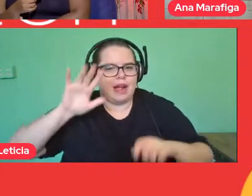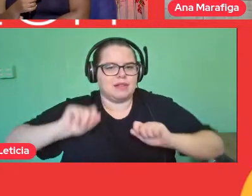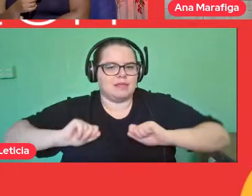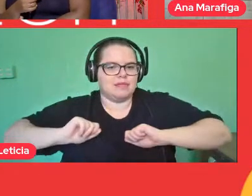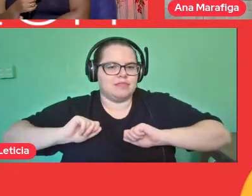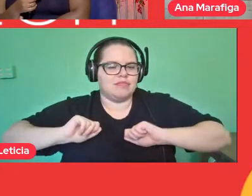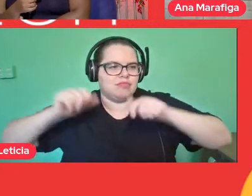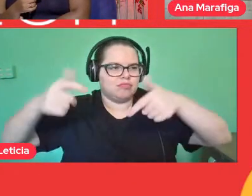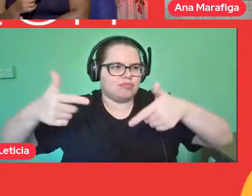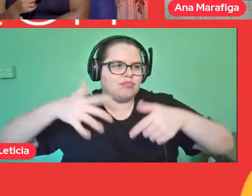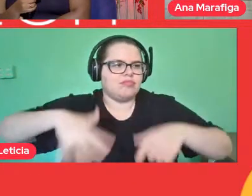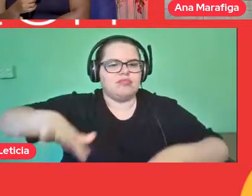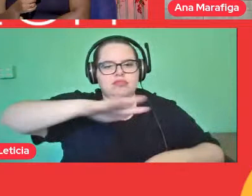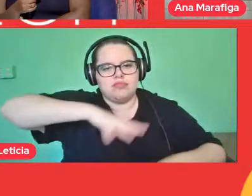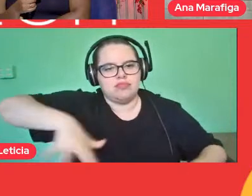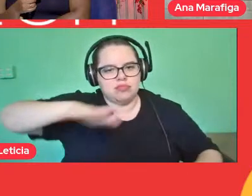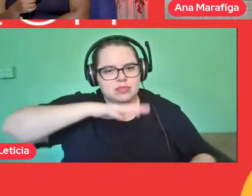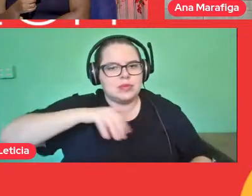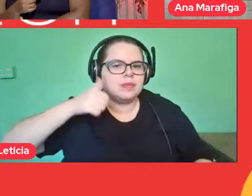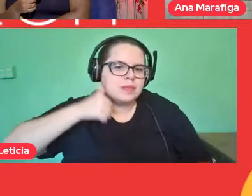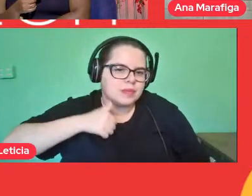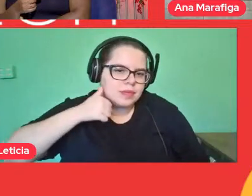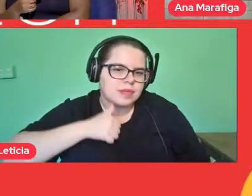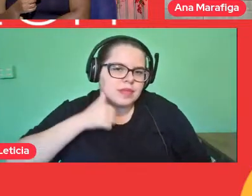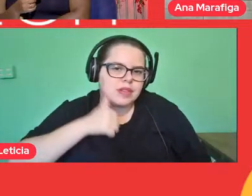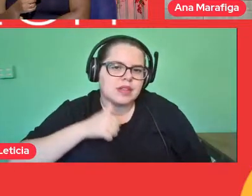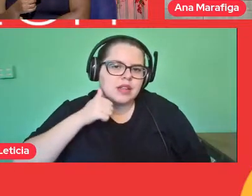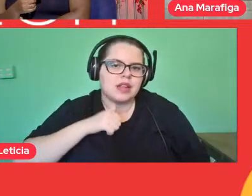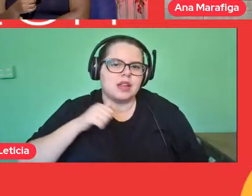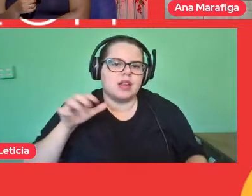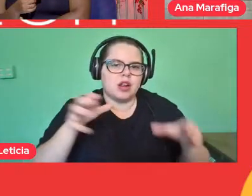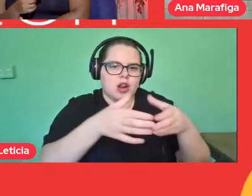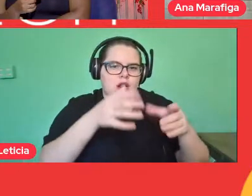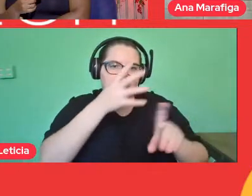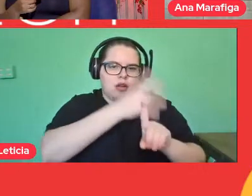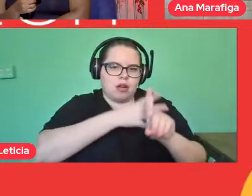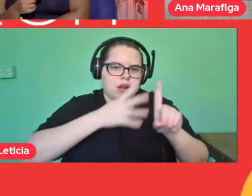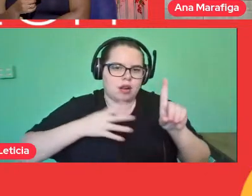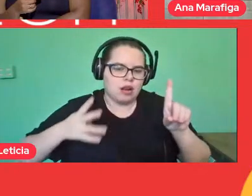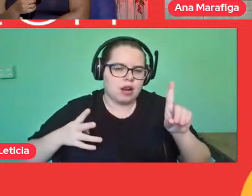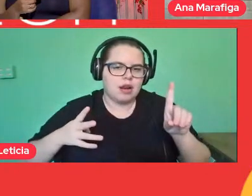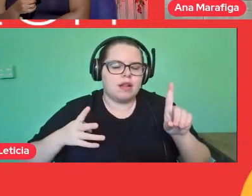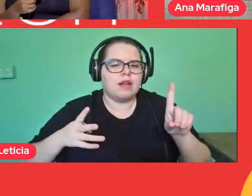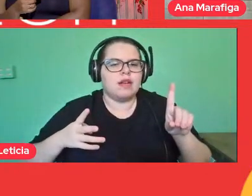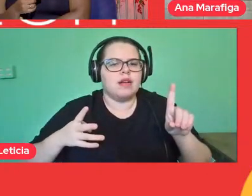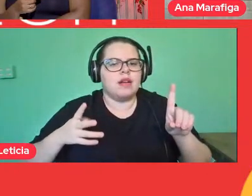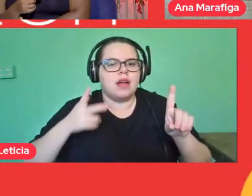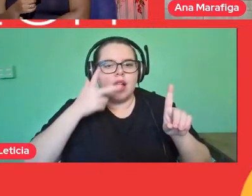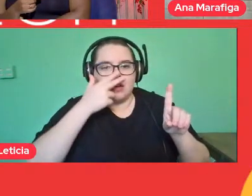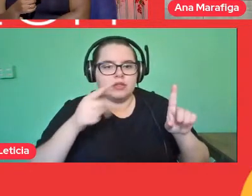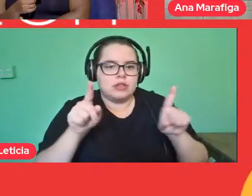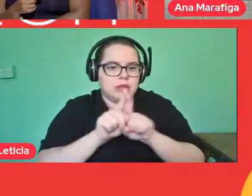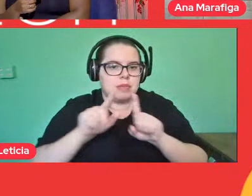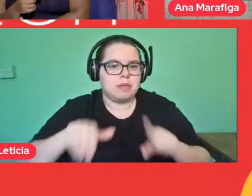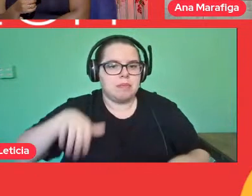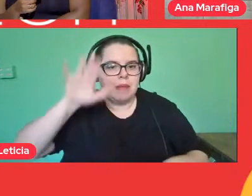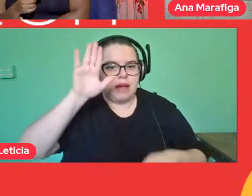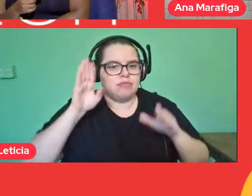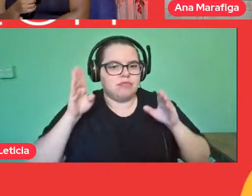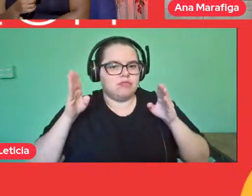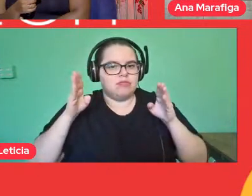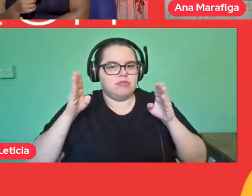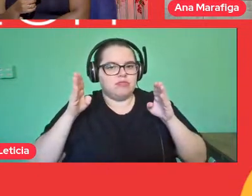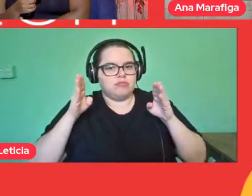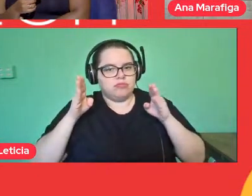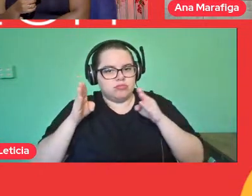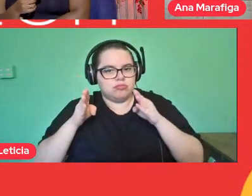iniciativas para mulher e para a comunidade LGBTQIA+. Acho que até tive mais ativa em